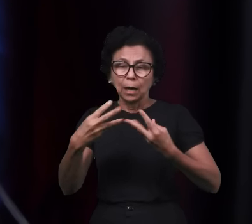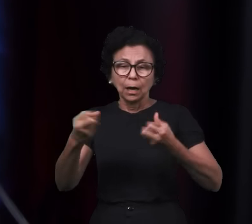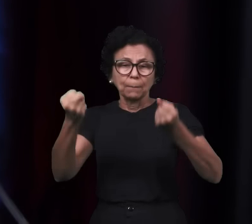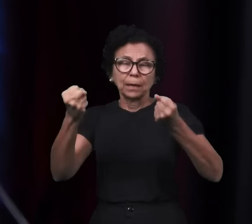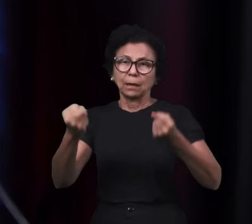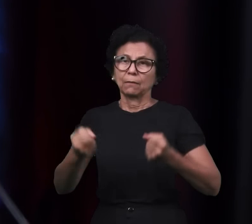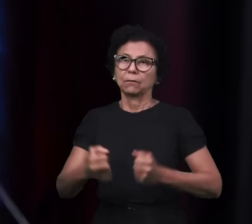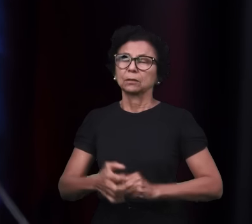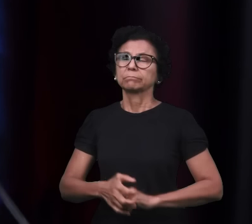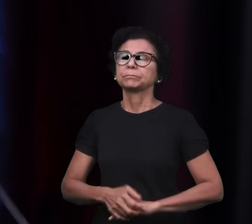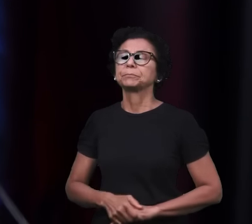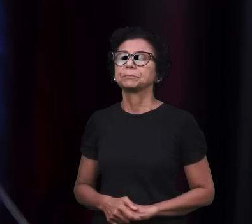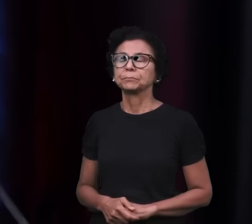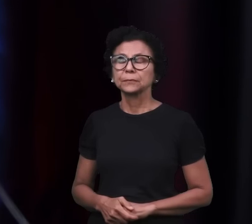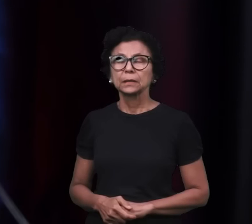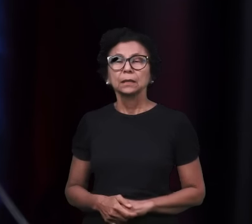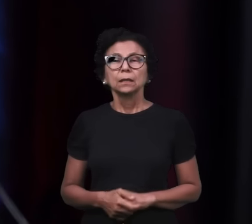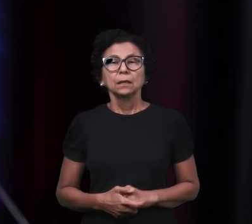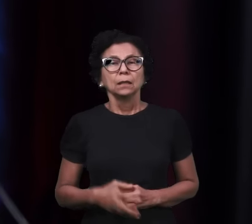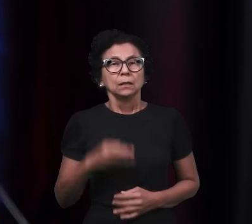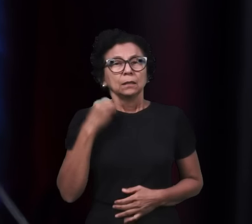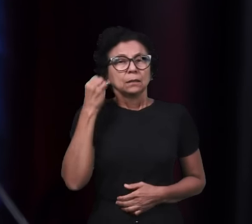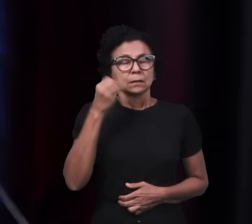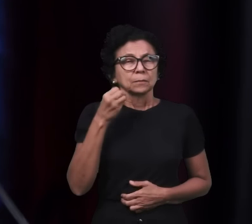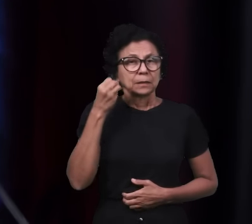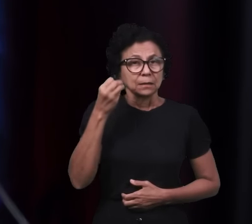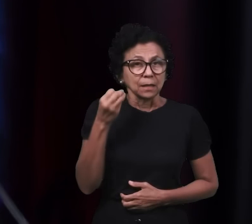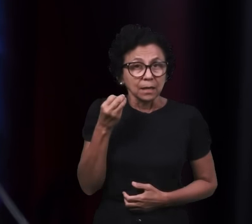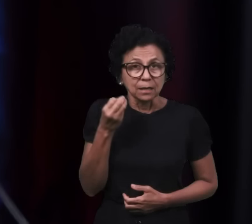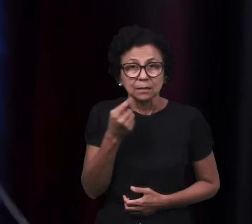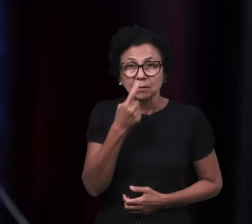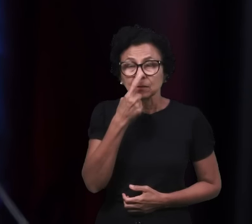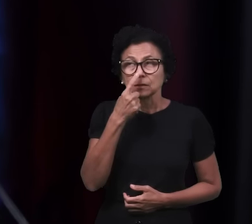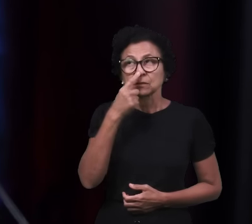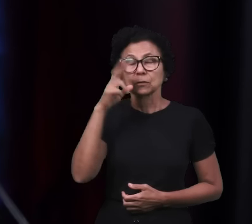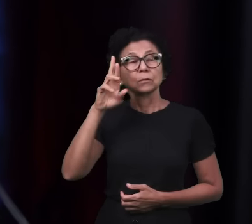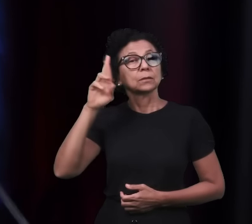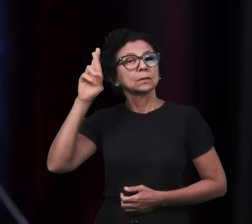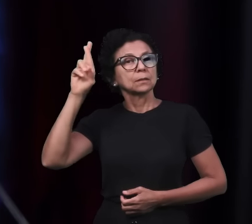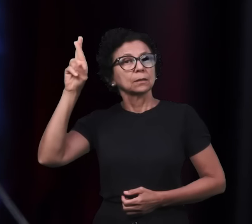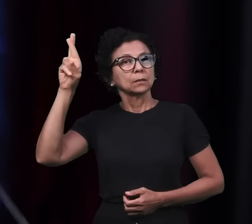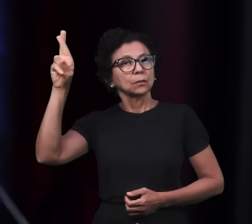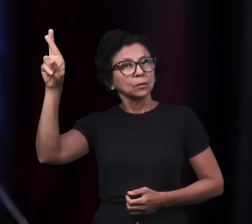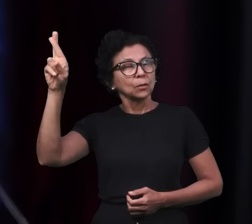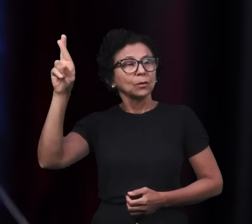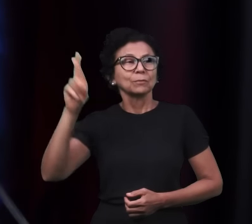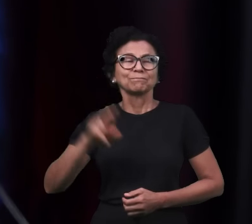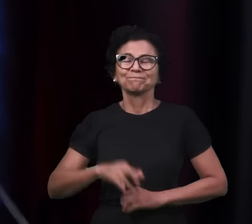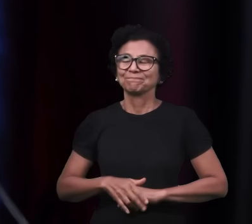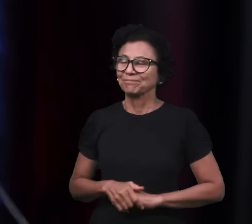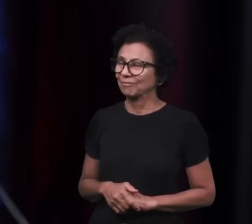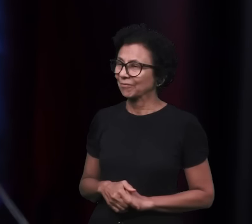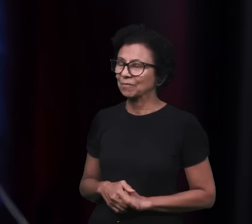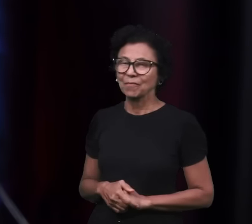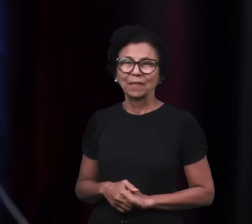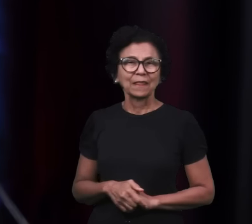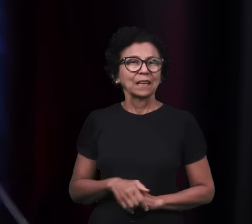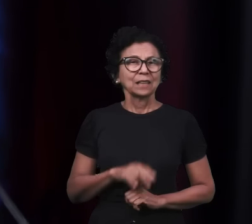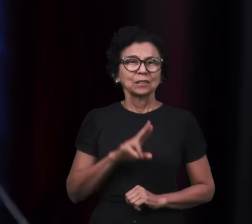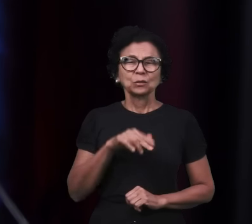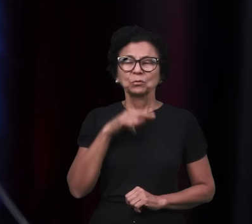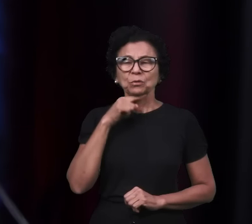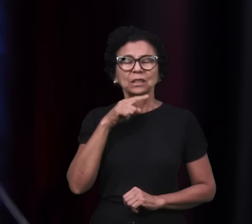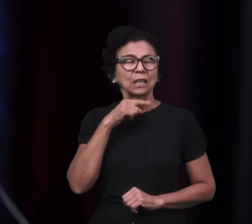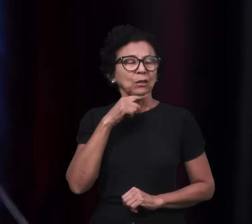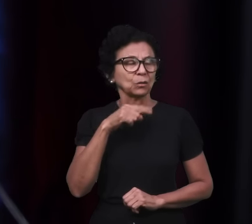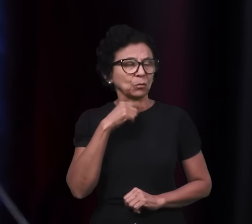porque quando o homem tem essa experiência com a voz do Senhor, ela é inconfundível, né? Ela é inquestionável, ela não há argumento, não